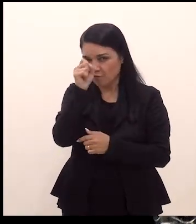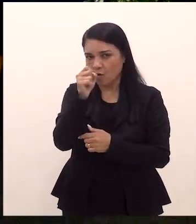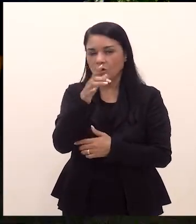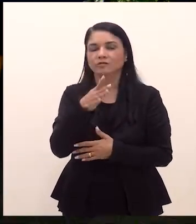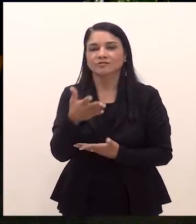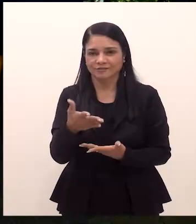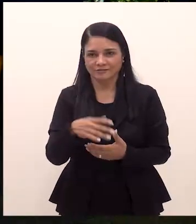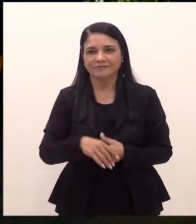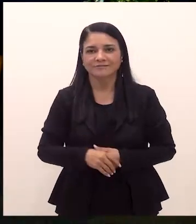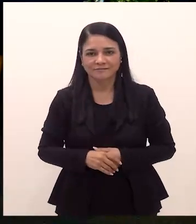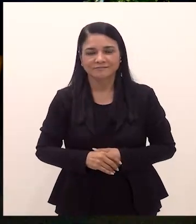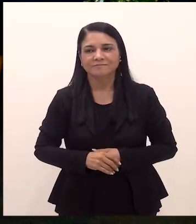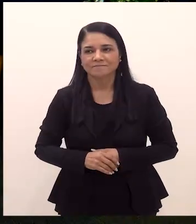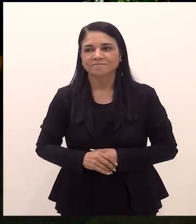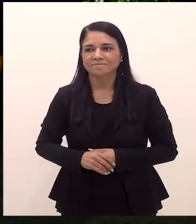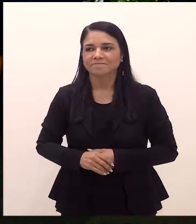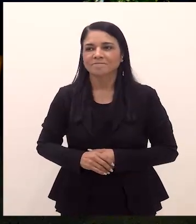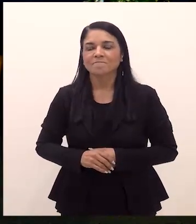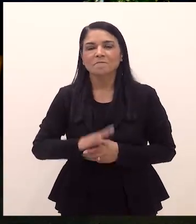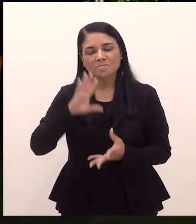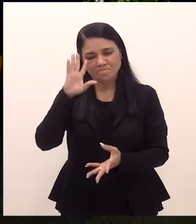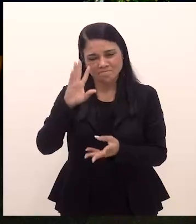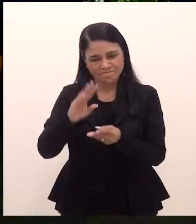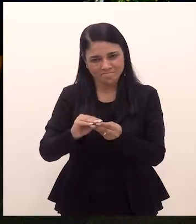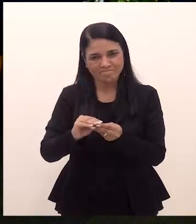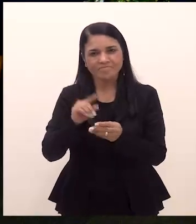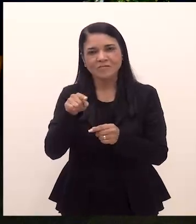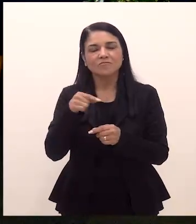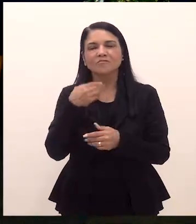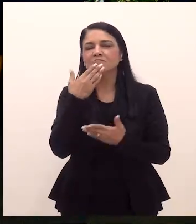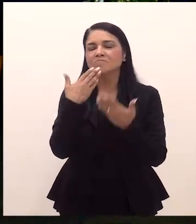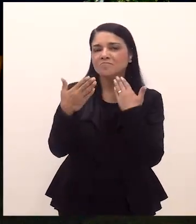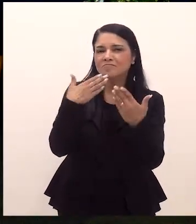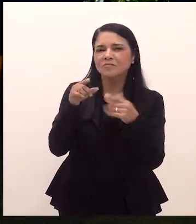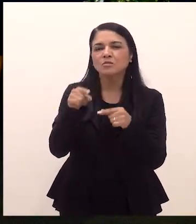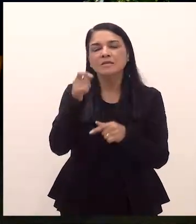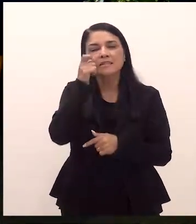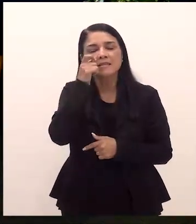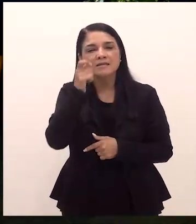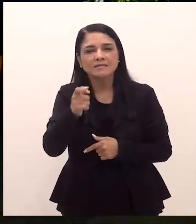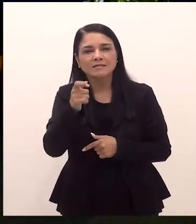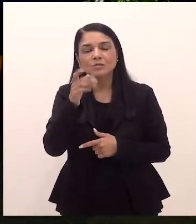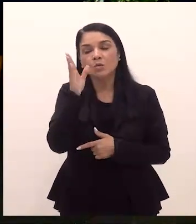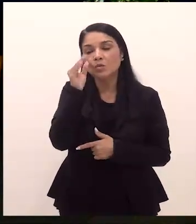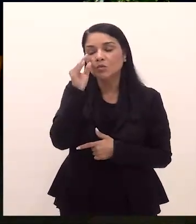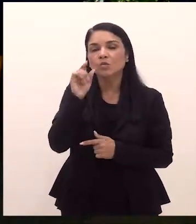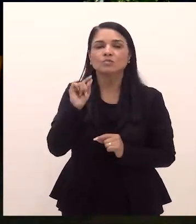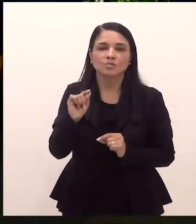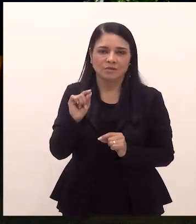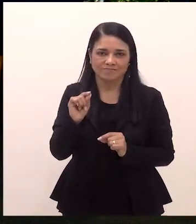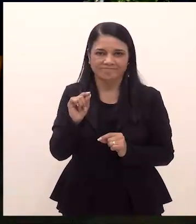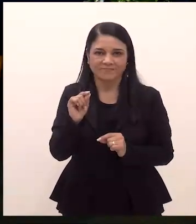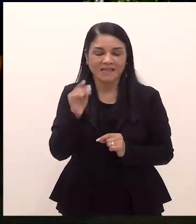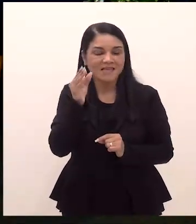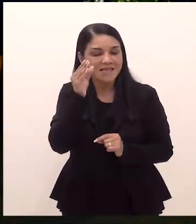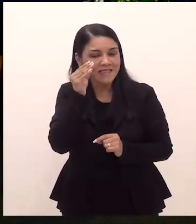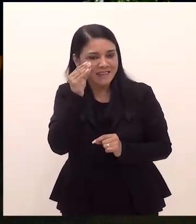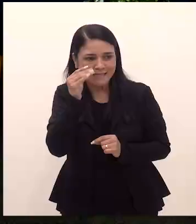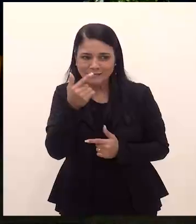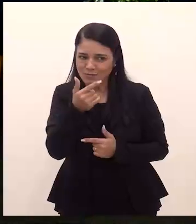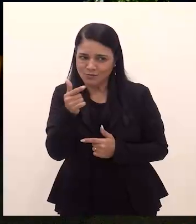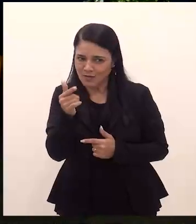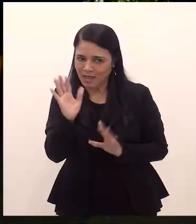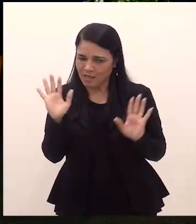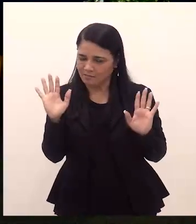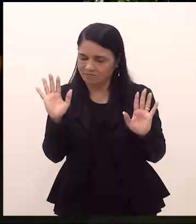instituições democráticas mais fortes e saudáveis no futuro. Que bom. Para a gente encerrar esse papo, o que você achou de mais interessante ou mais